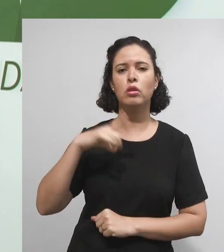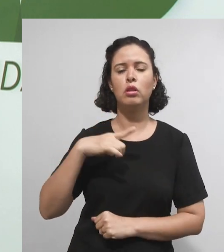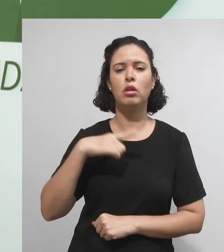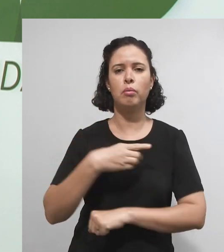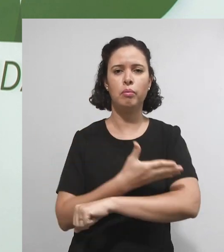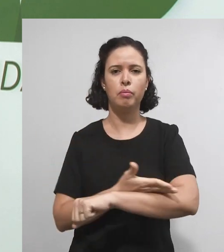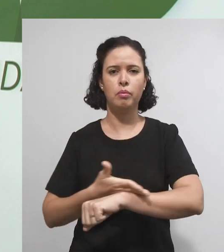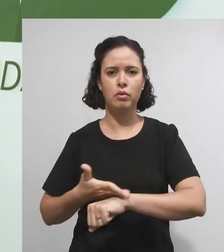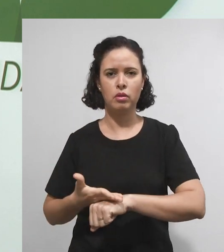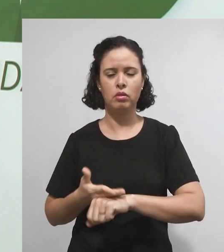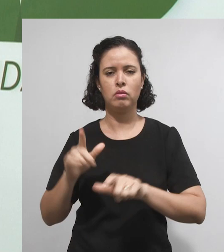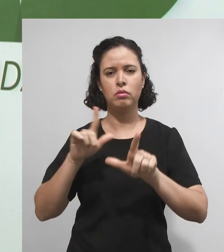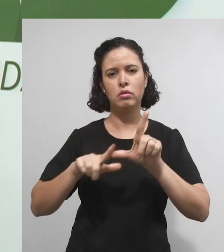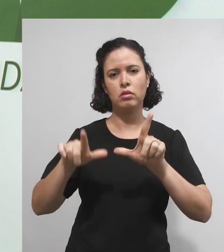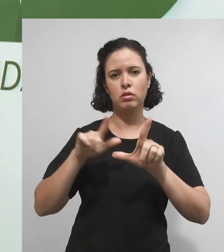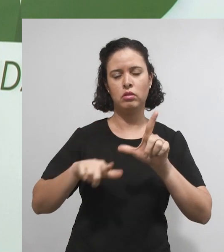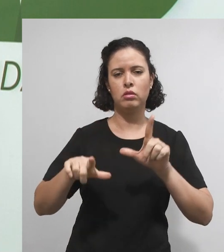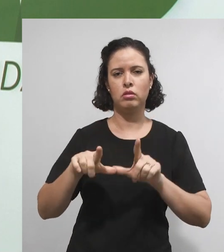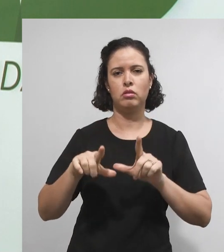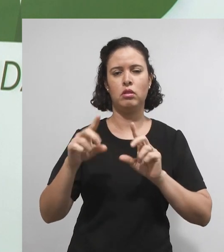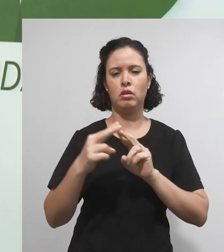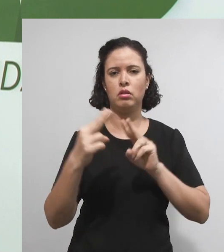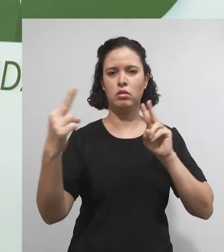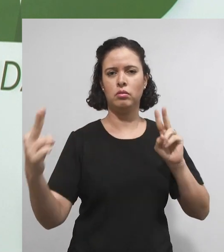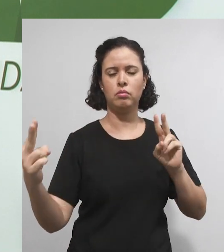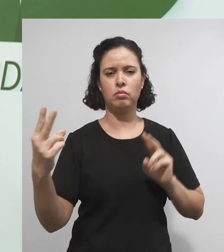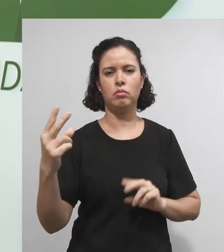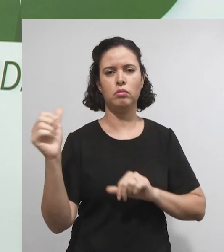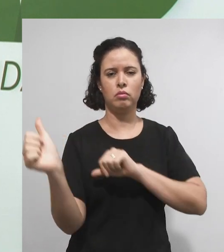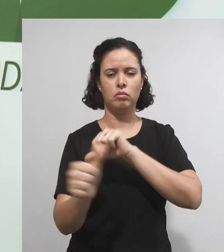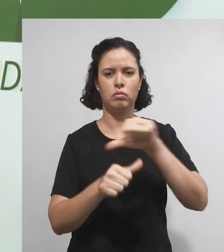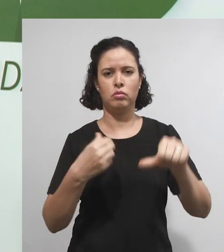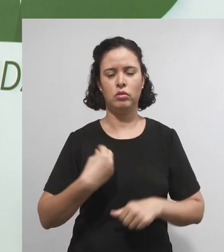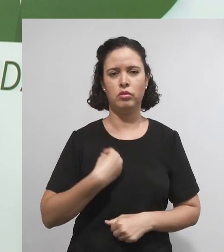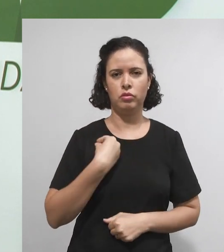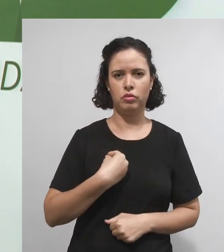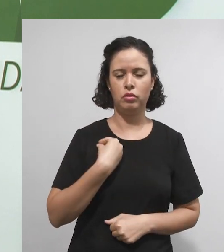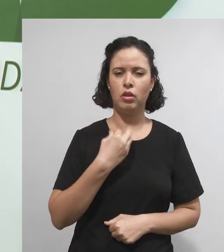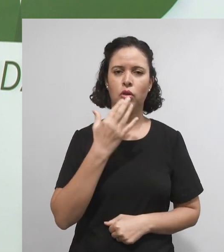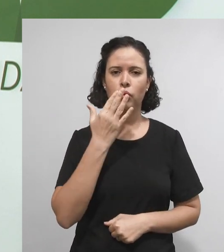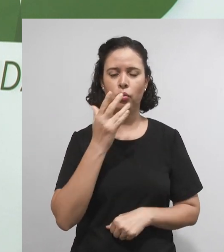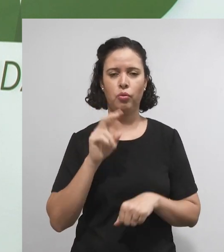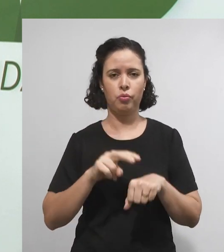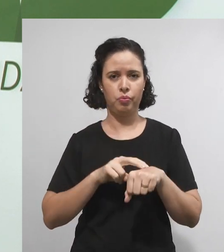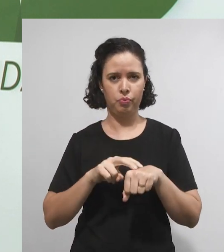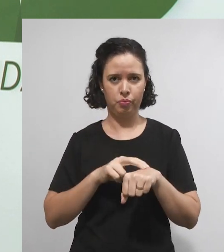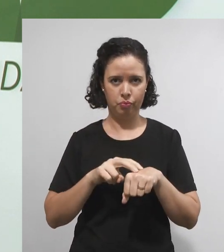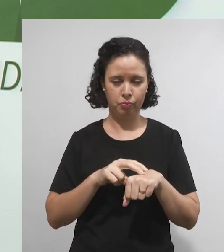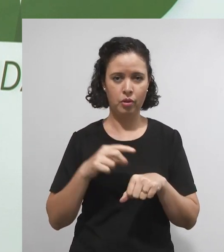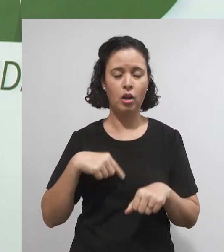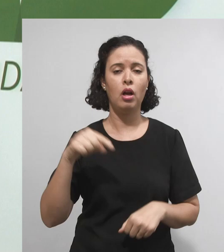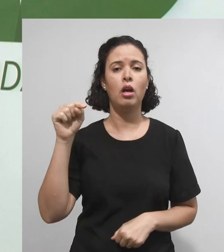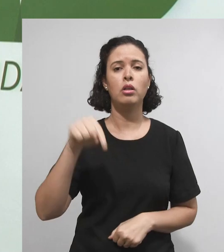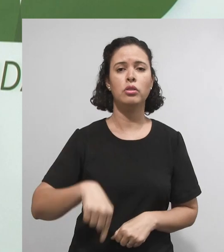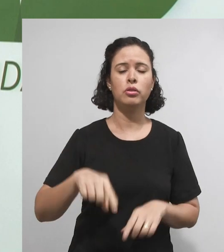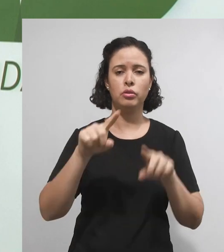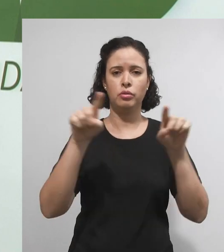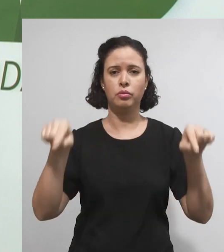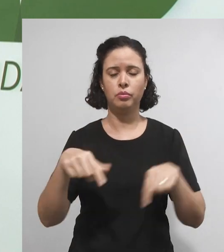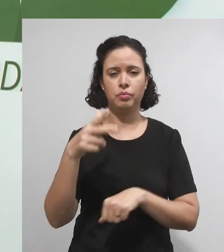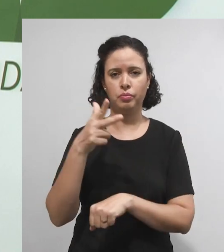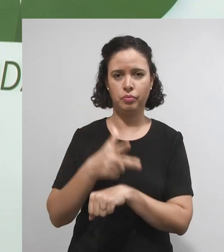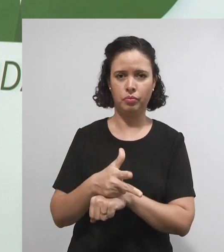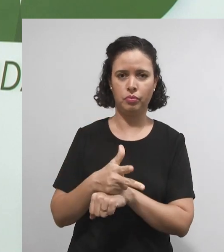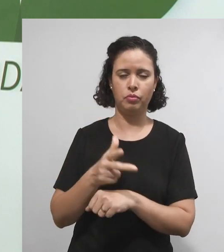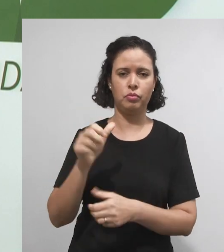plotagem em branco com as escritas EAD Mudando Realidades no tom verde. E estamos aqui nos